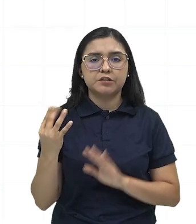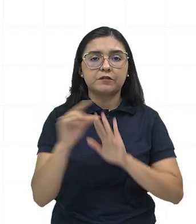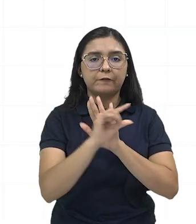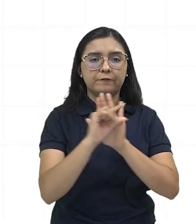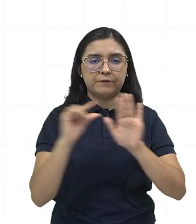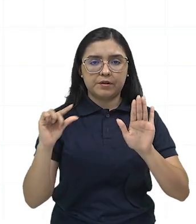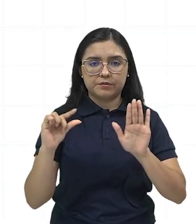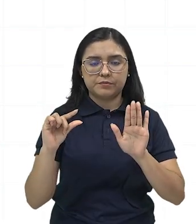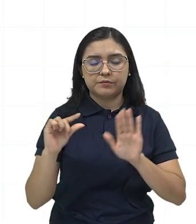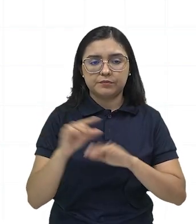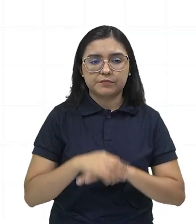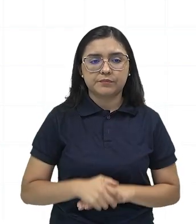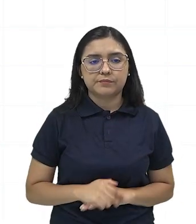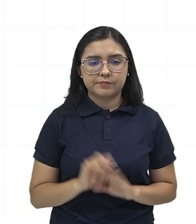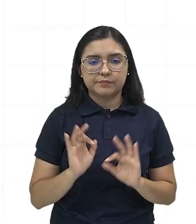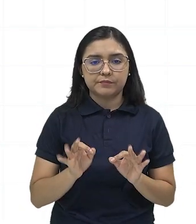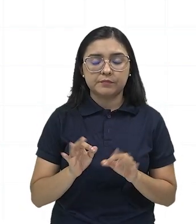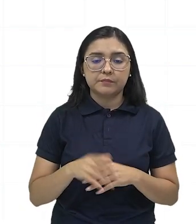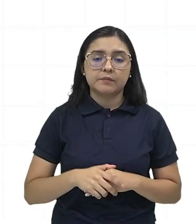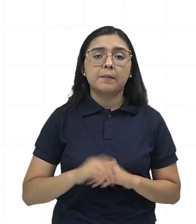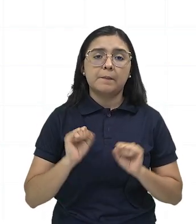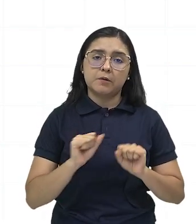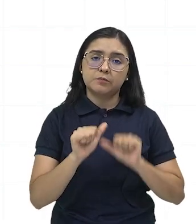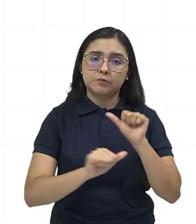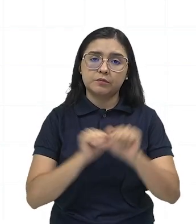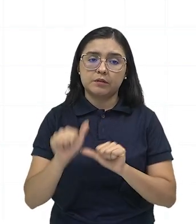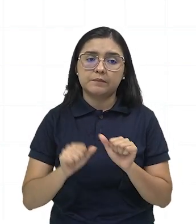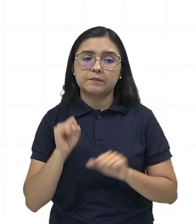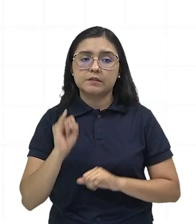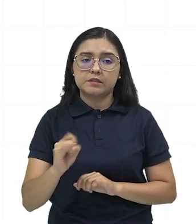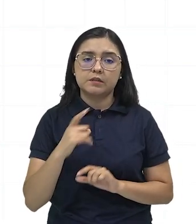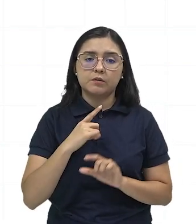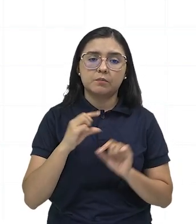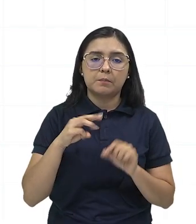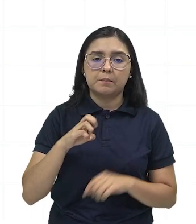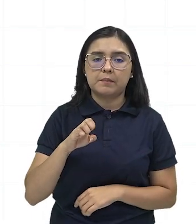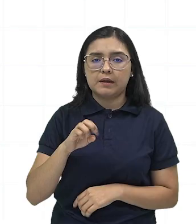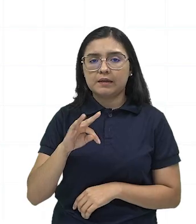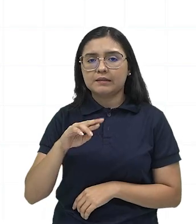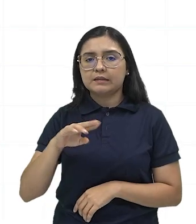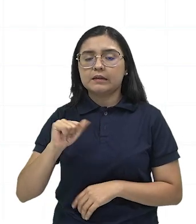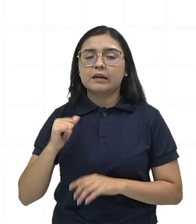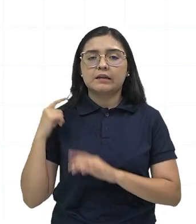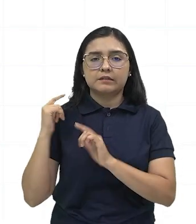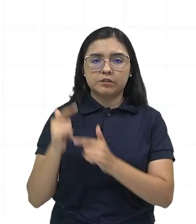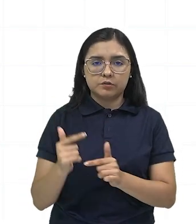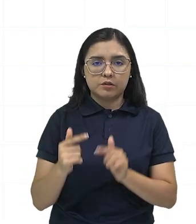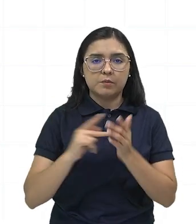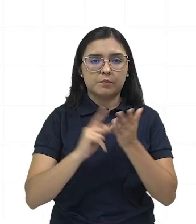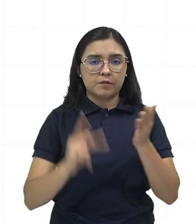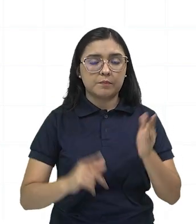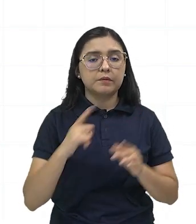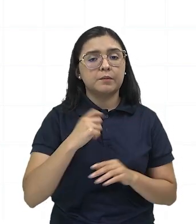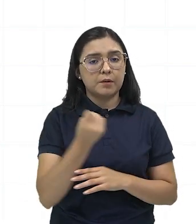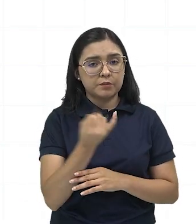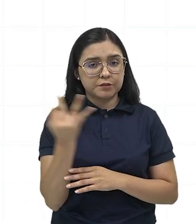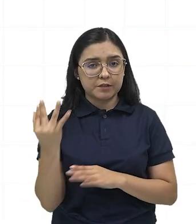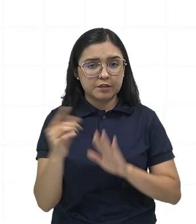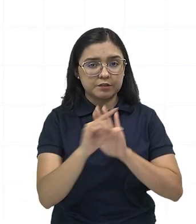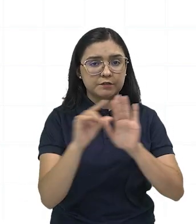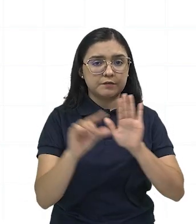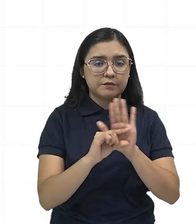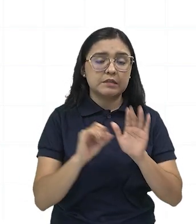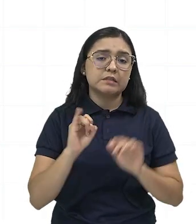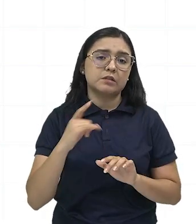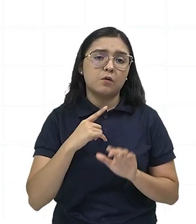quantidade de versos. Isso também vai variar. Se eu sigo uma métrica clássica de poema, vai ter um número de versos. Agora, se é